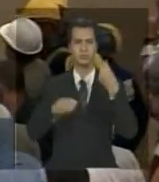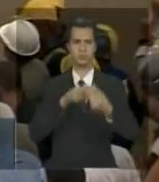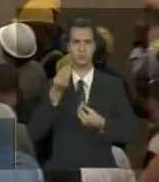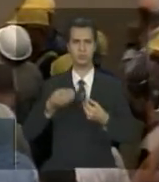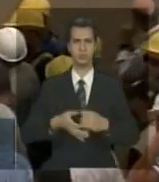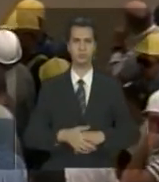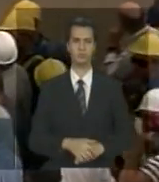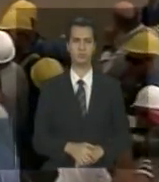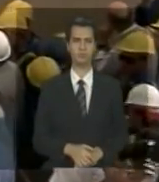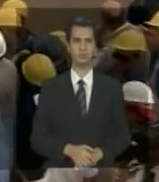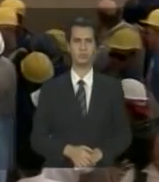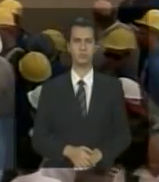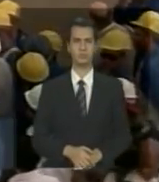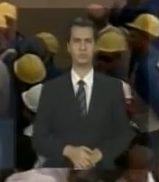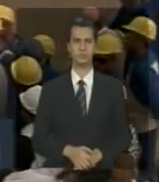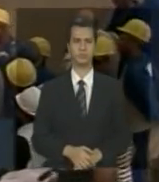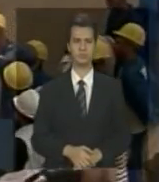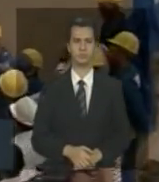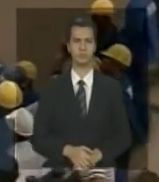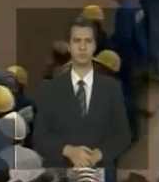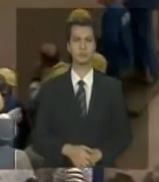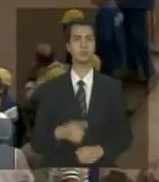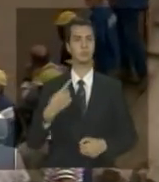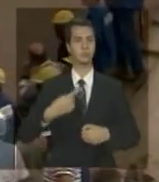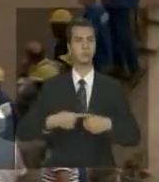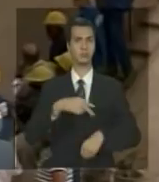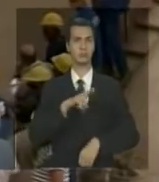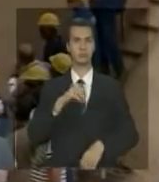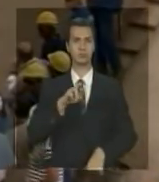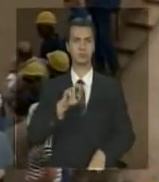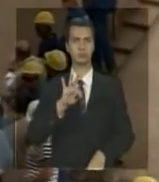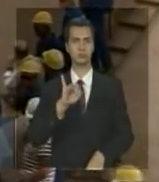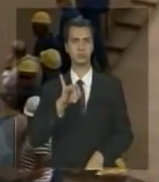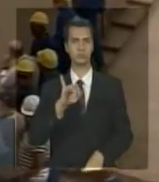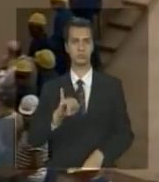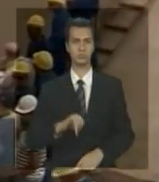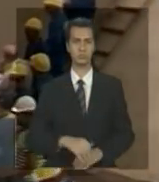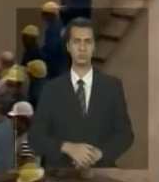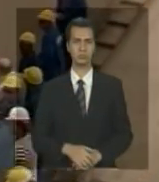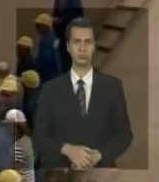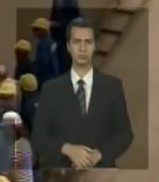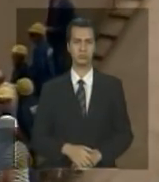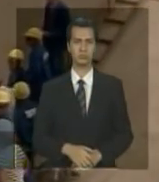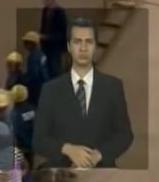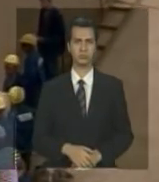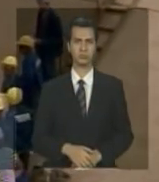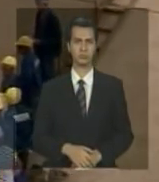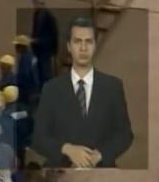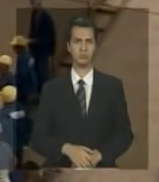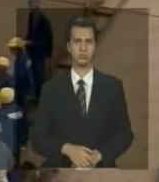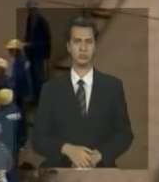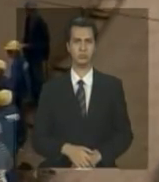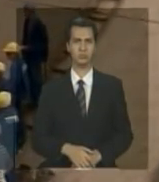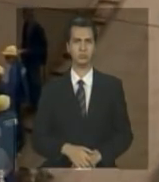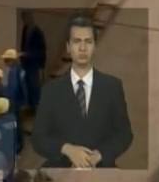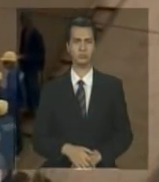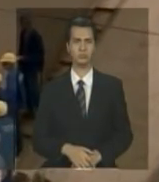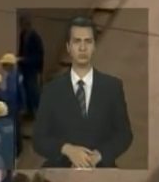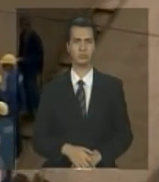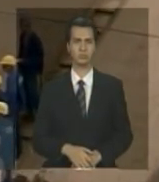funcionários, aí em Mauriti. Vai ser feita